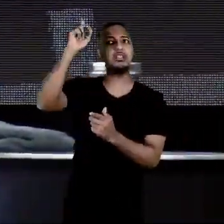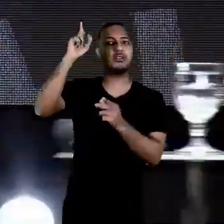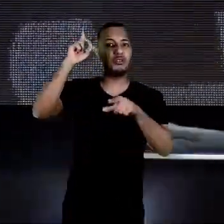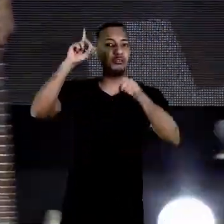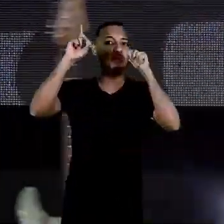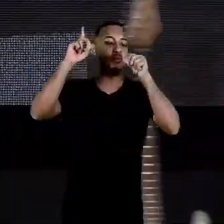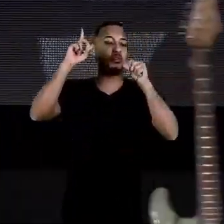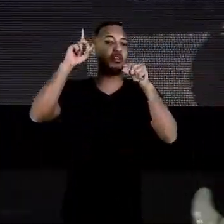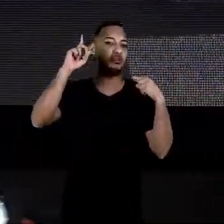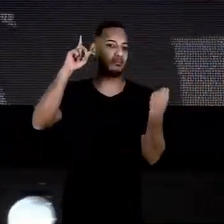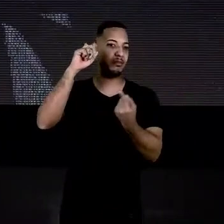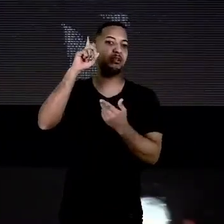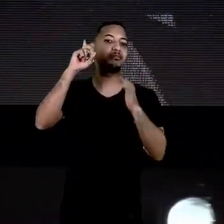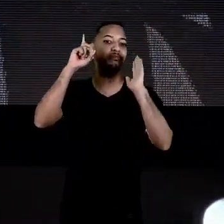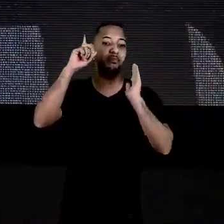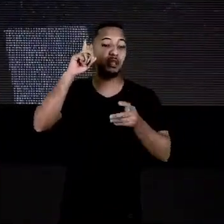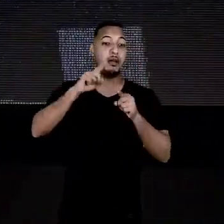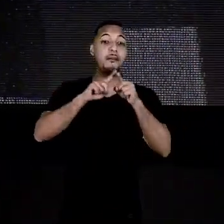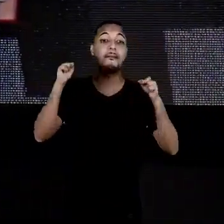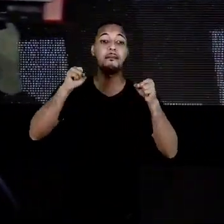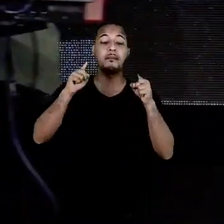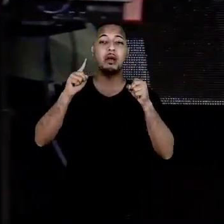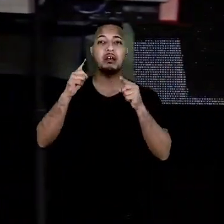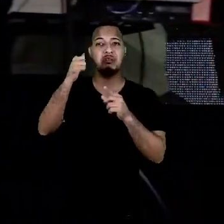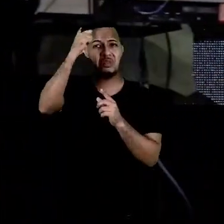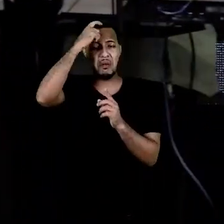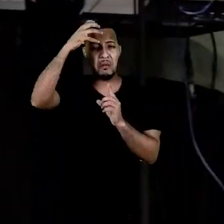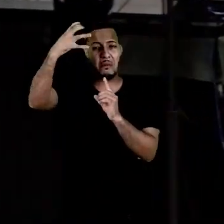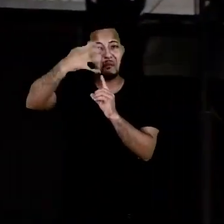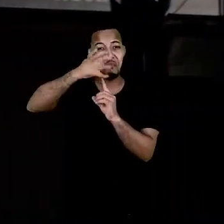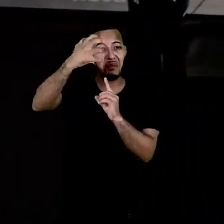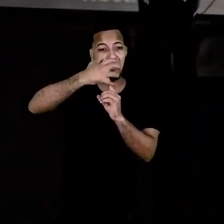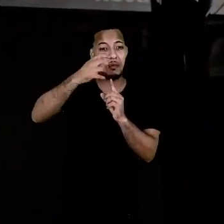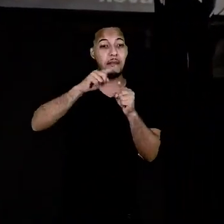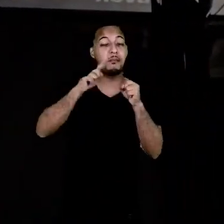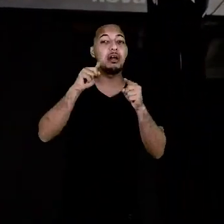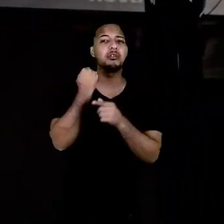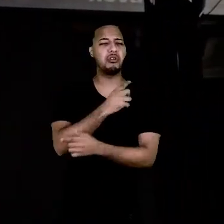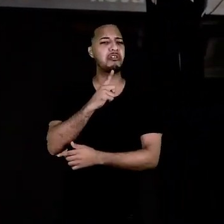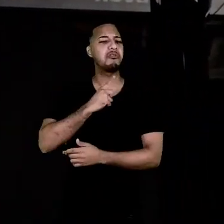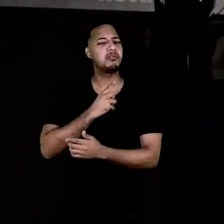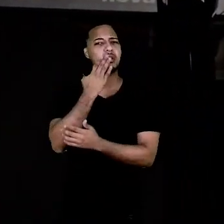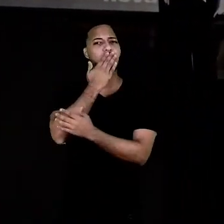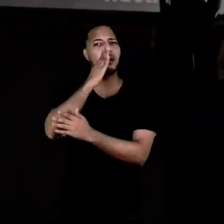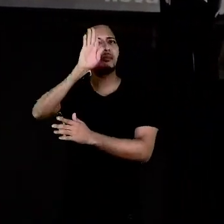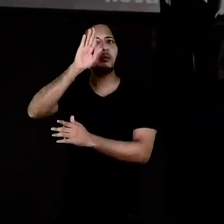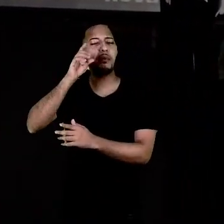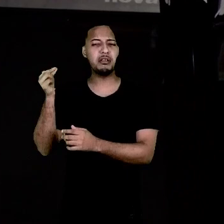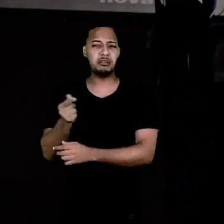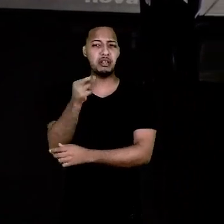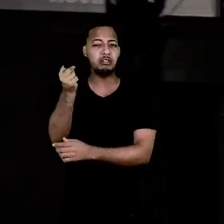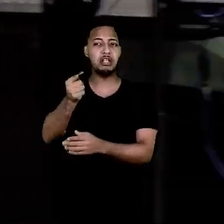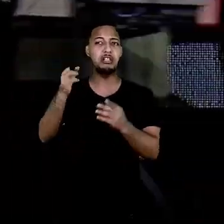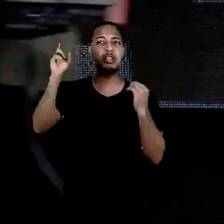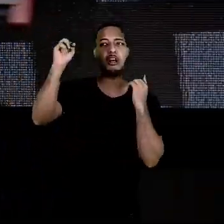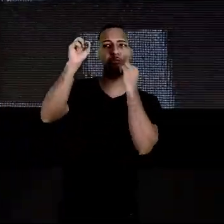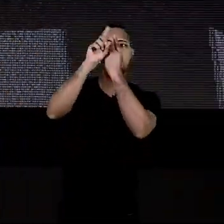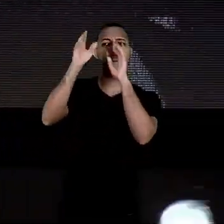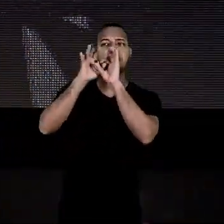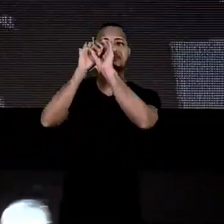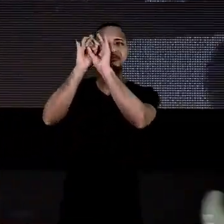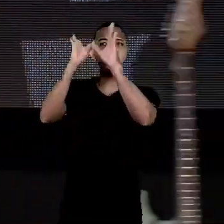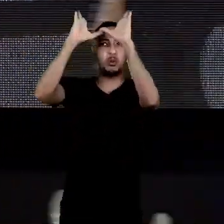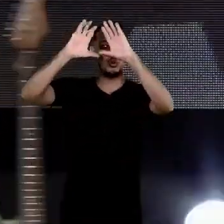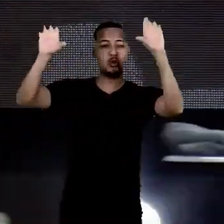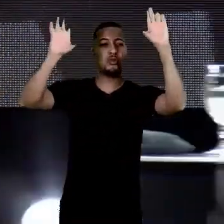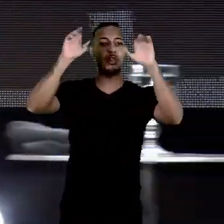ele já tem a sentença dele, mas eu e você temos a promessa da eternidade com o Senhor. Essa é a promessa